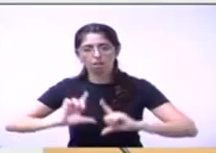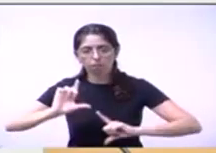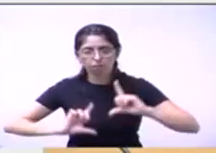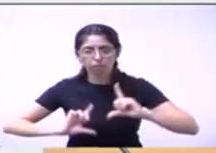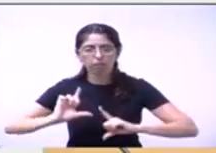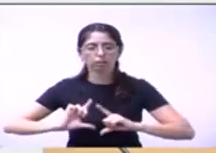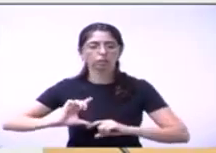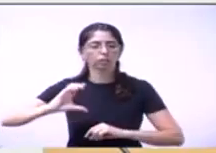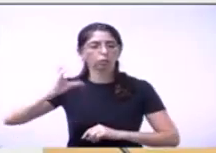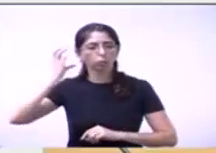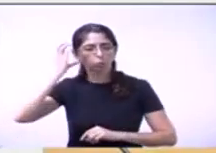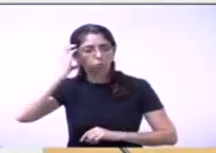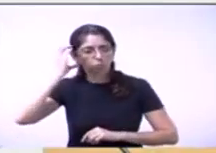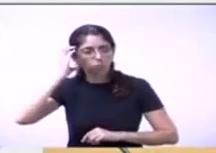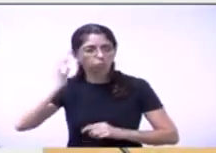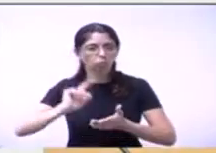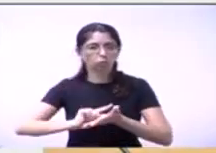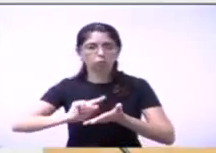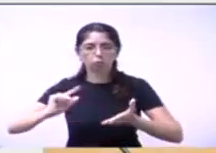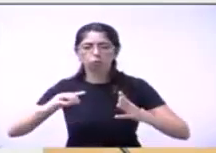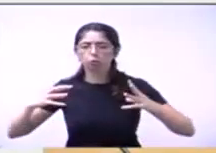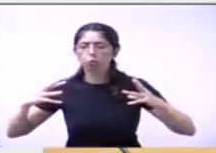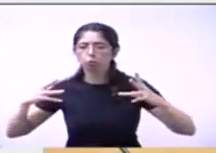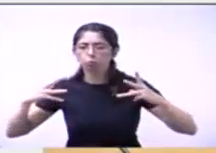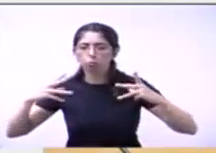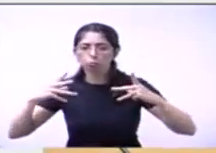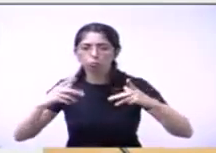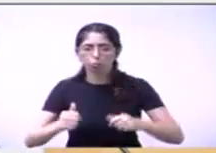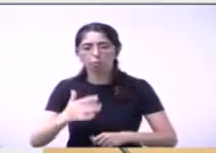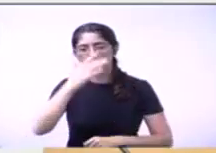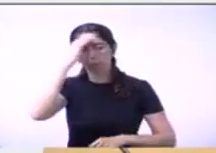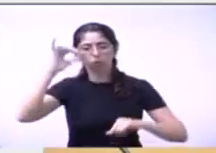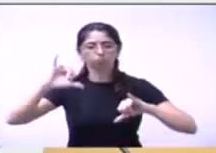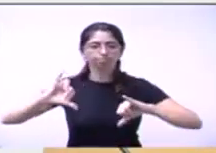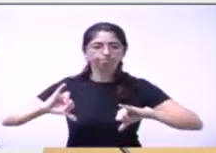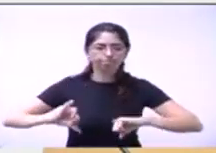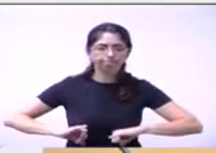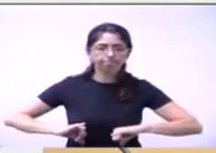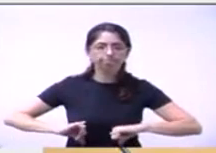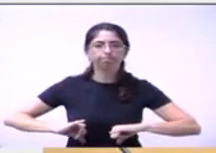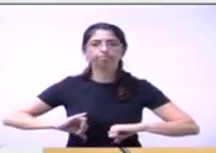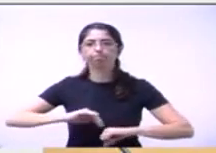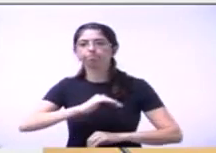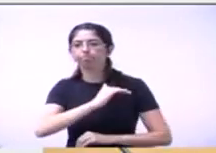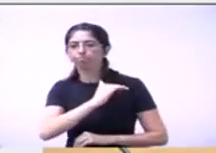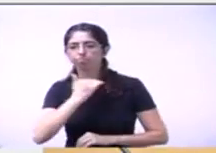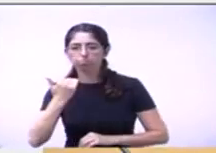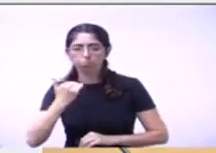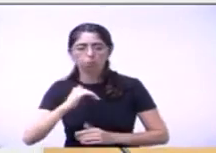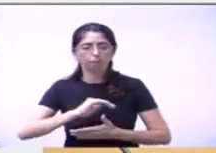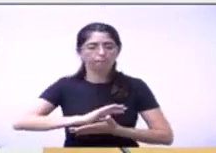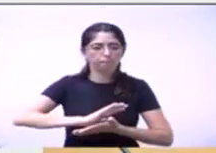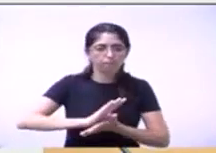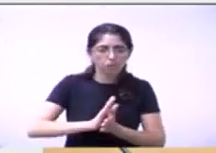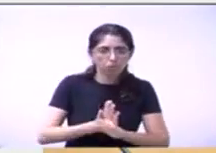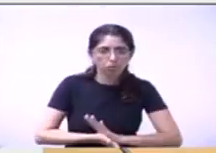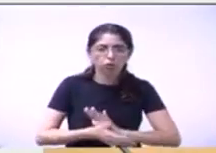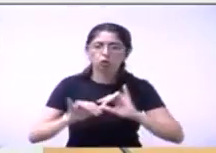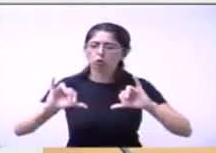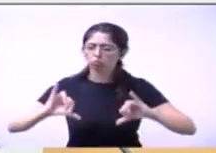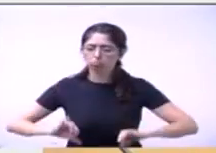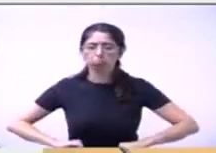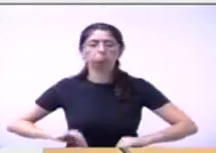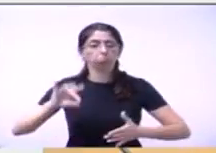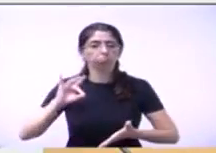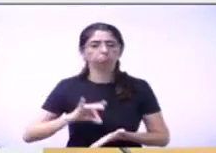as vítimas desta violência que afeta pessoas inocentes, pessoas